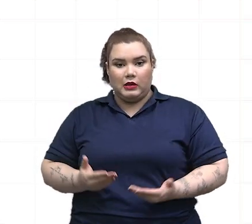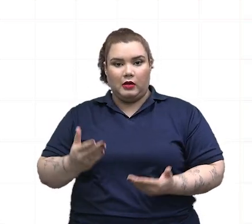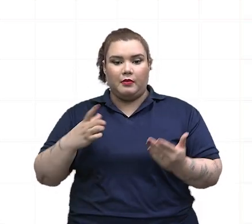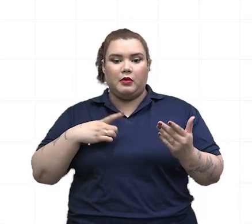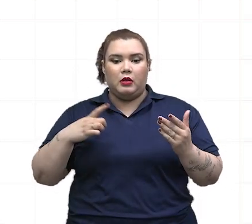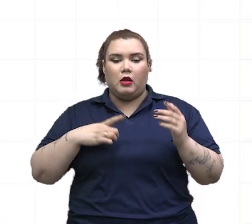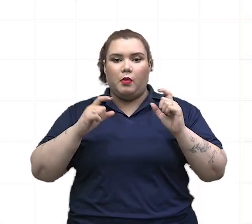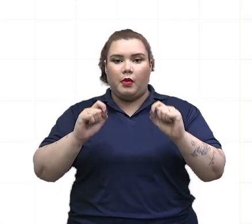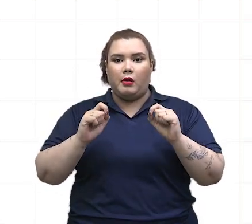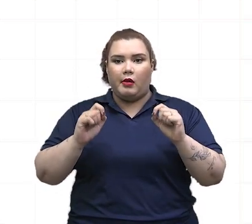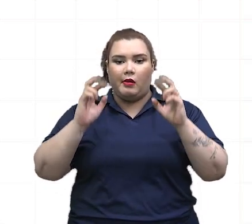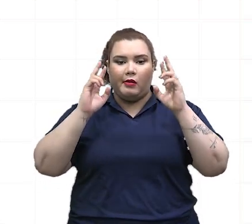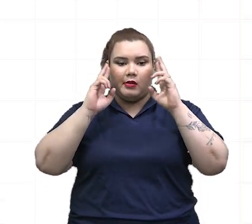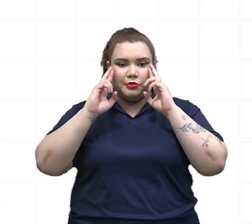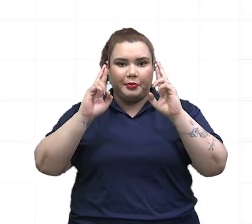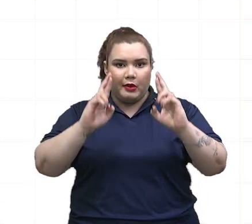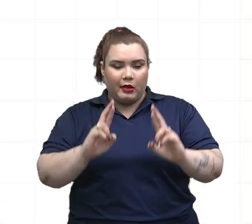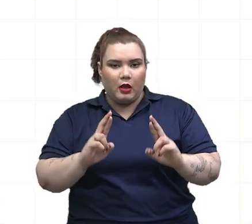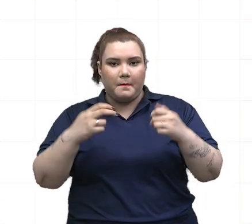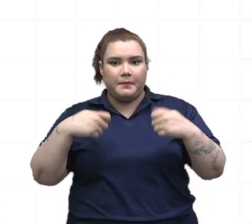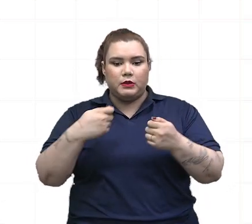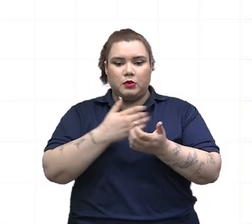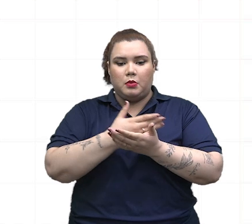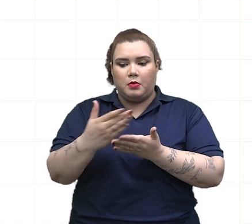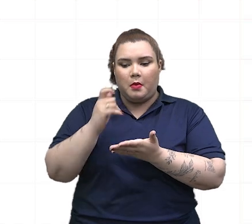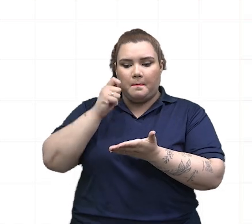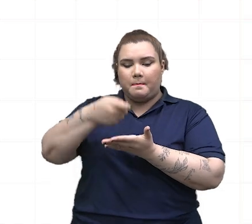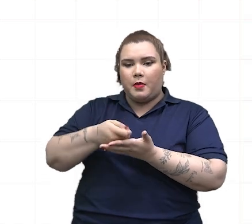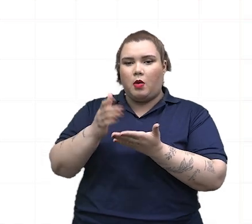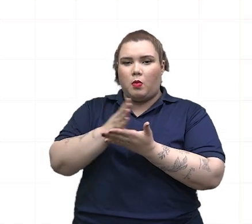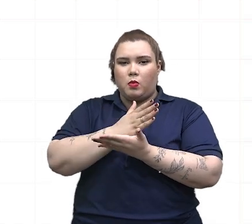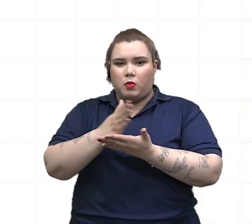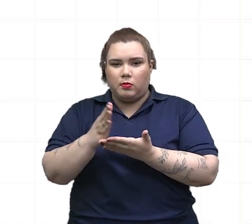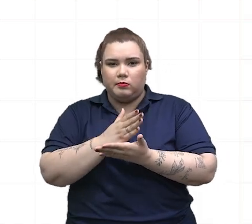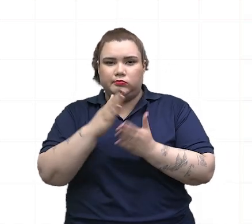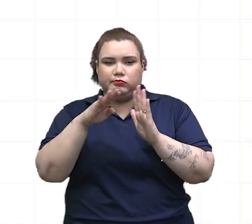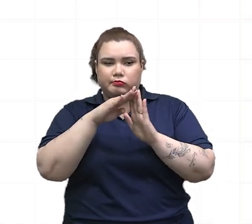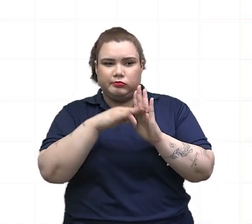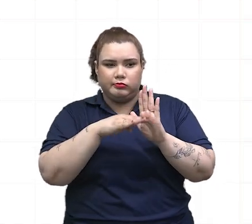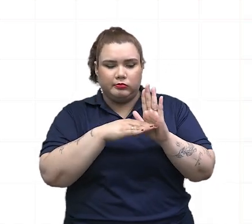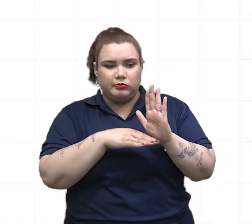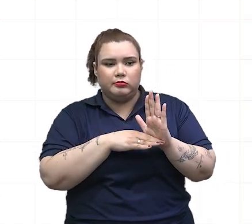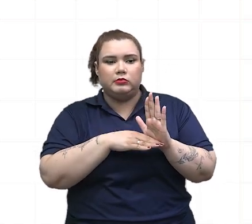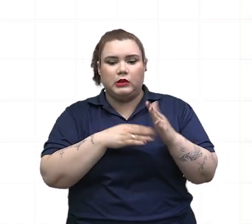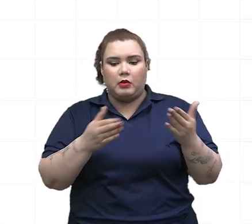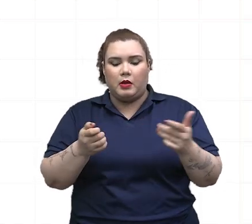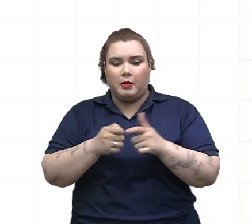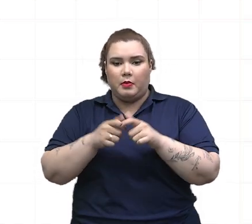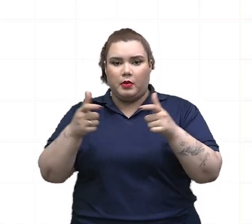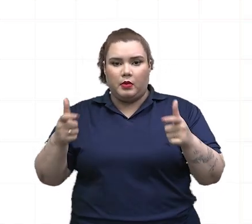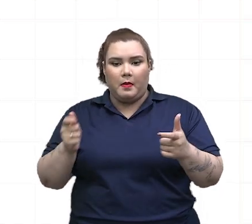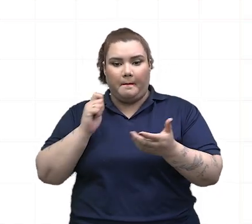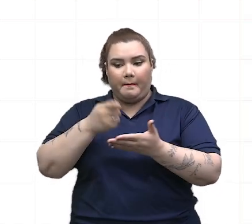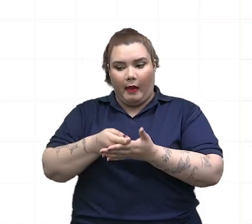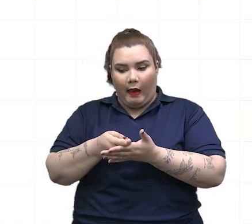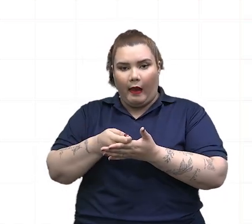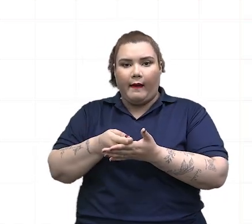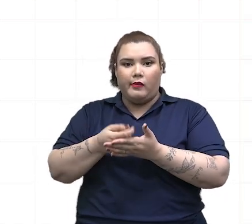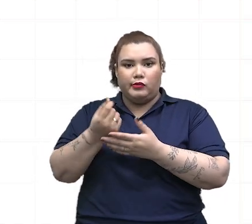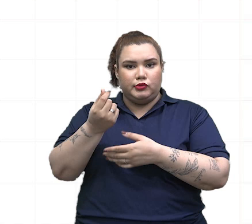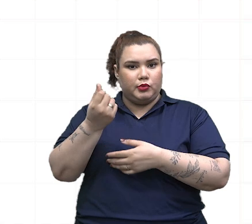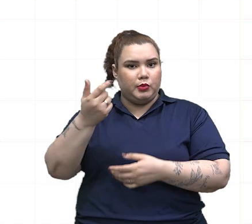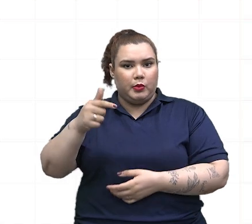então, exatamente, né, começar a pagar algumas obrigações, ou seja, muitas vezes com o trabalho. Eles